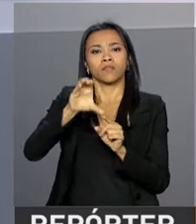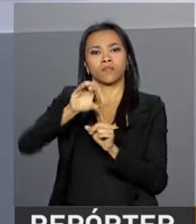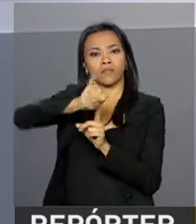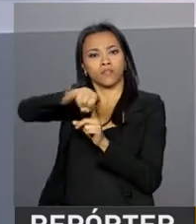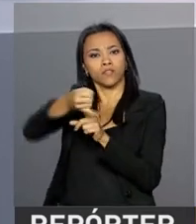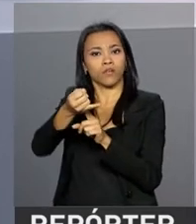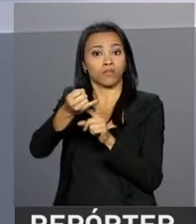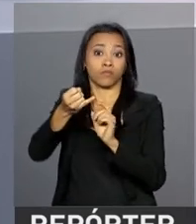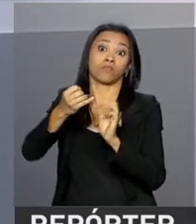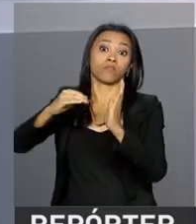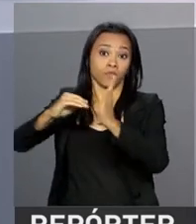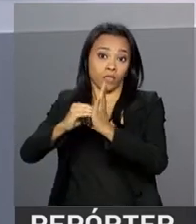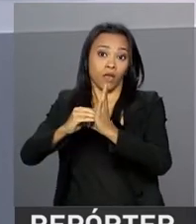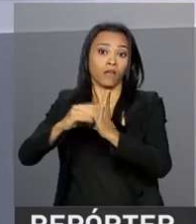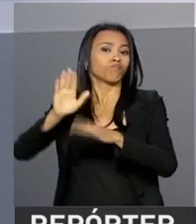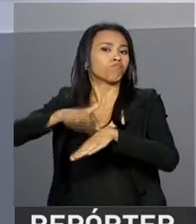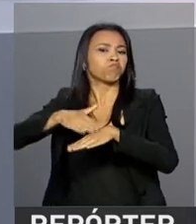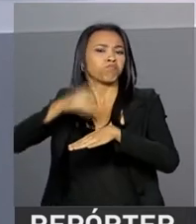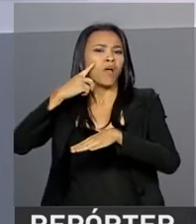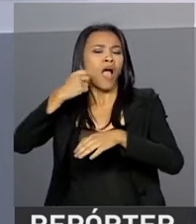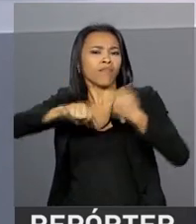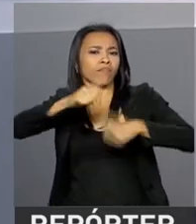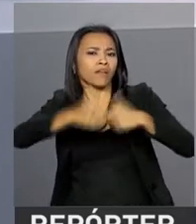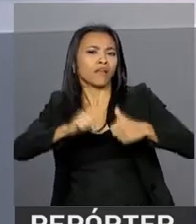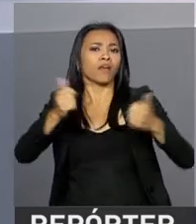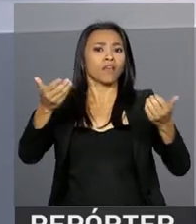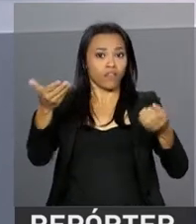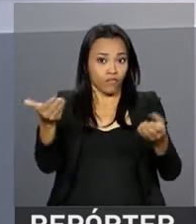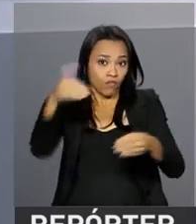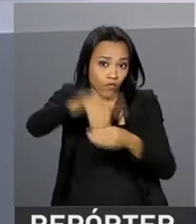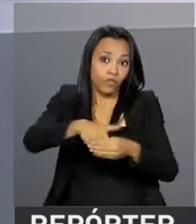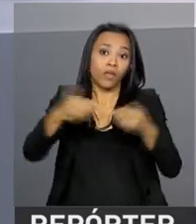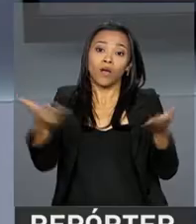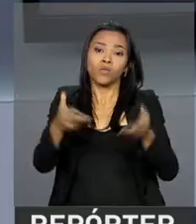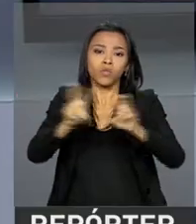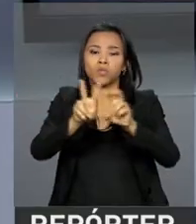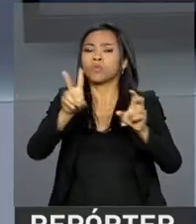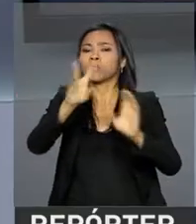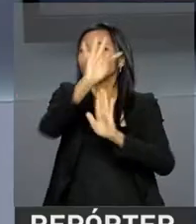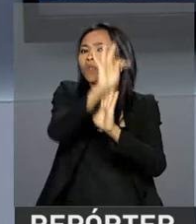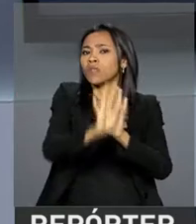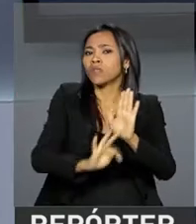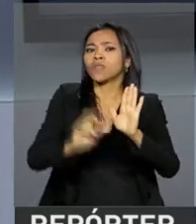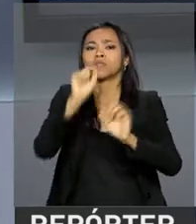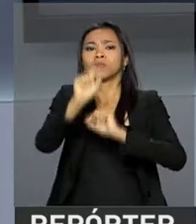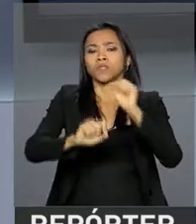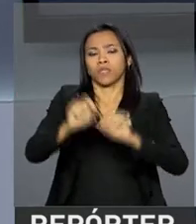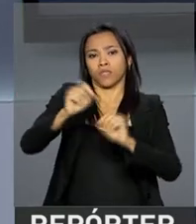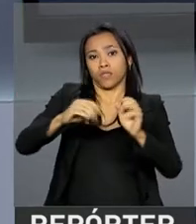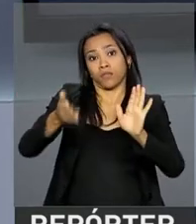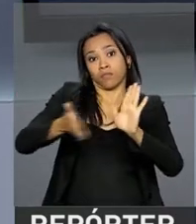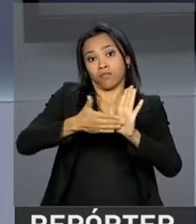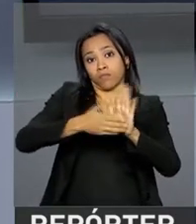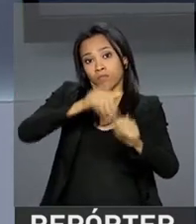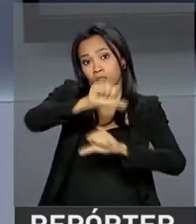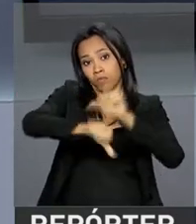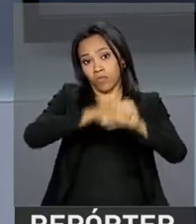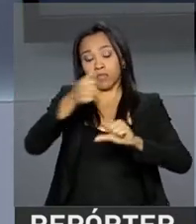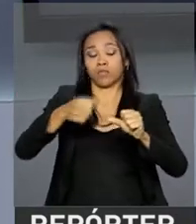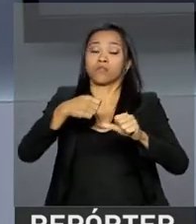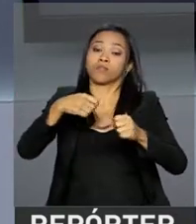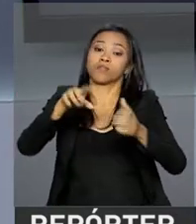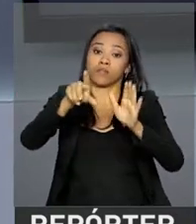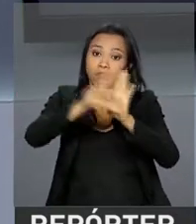Senado pretende analisar e votar ainda hoje o parecer sobre a reforma trabalhista. Vamos então ao Congresso Nacional, onde está a